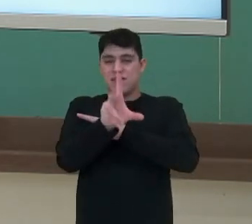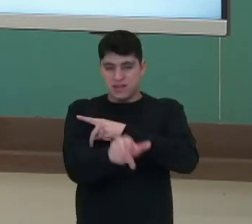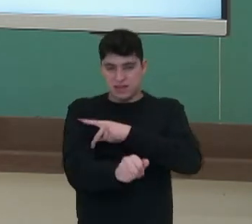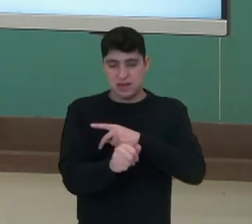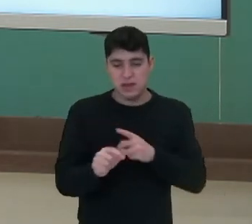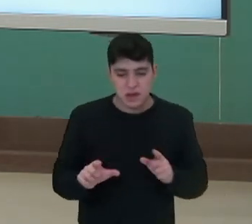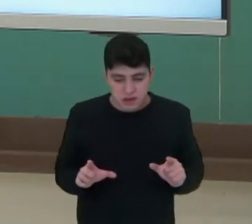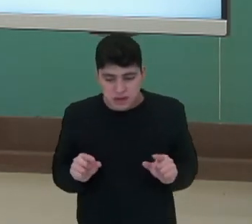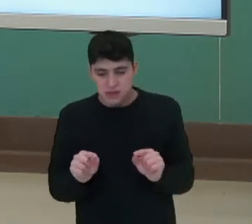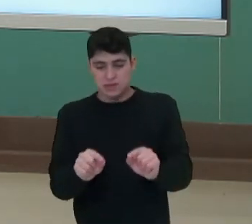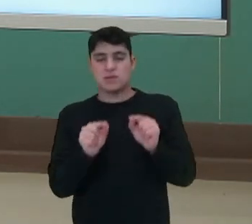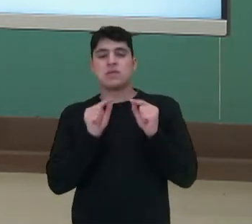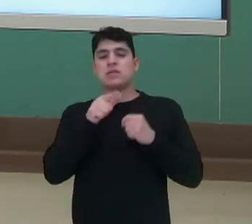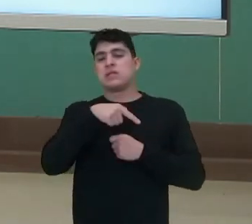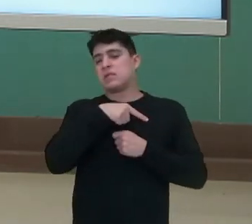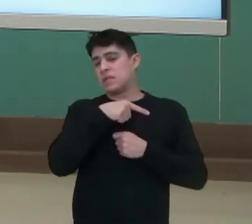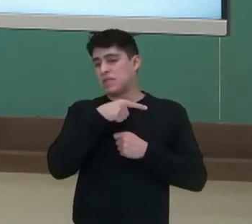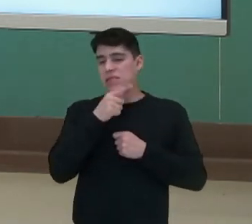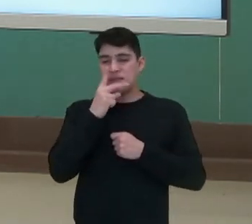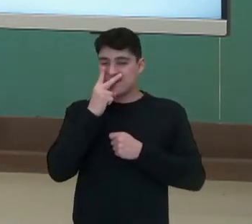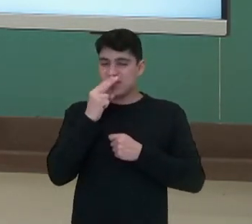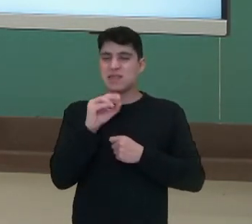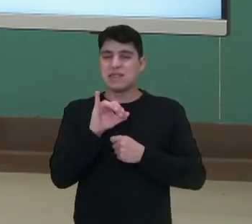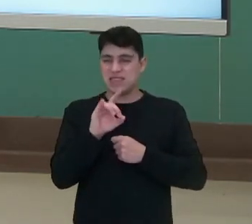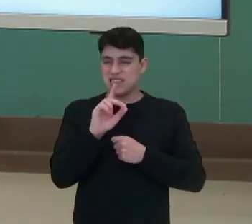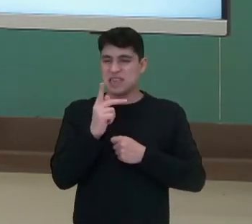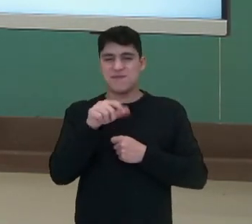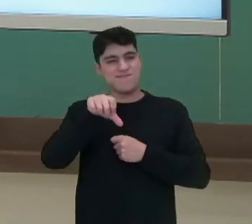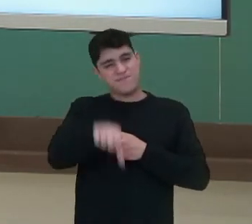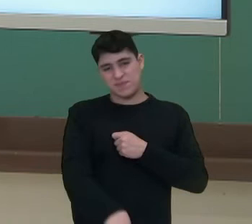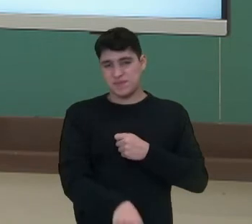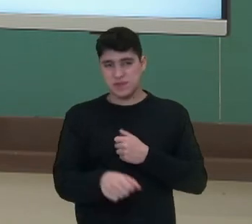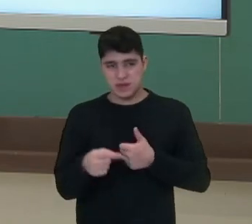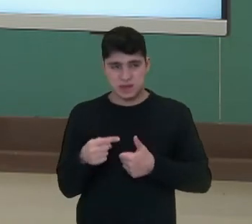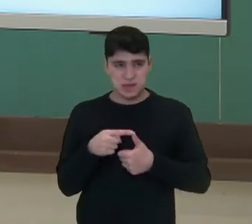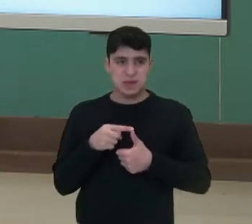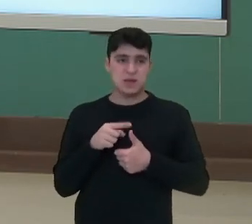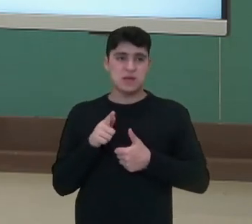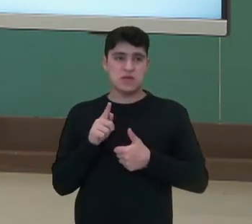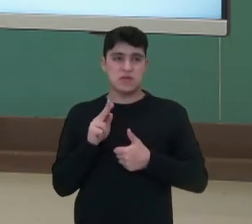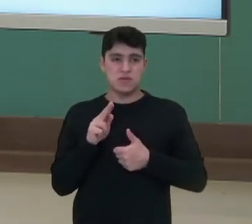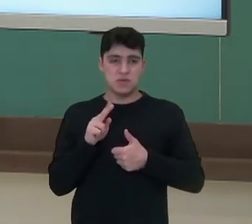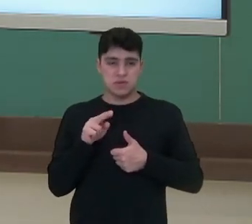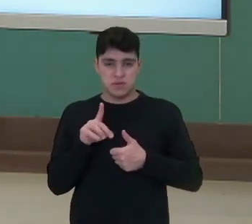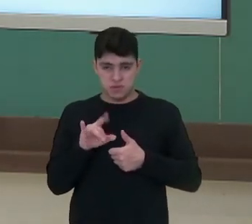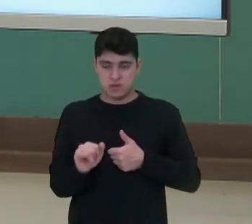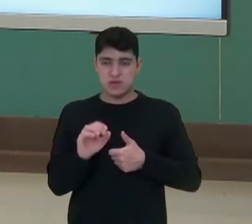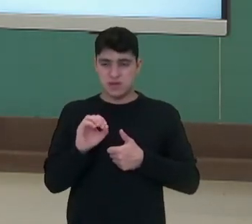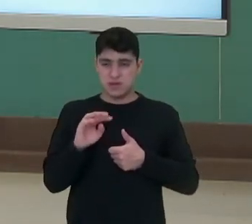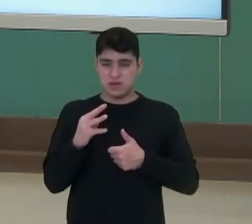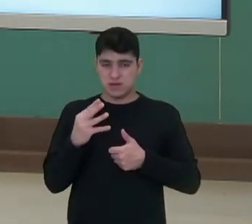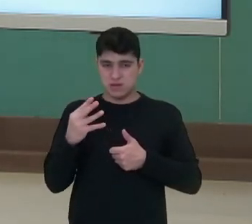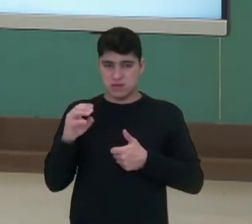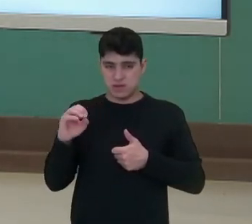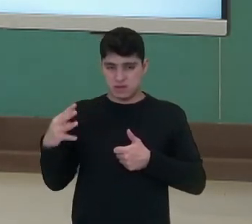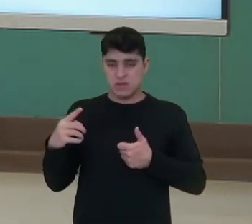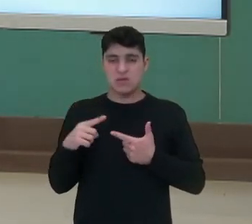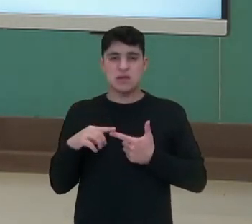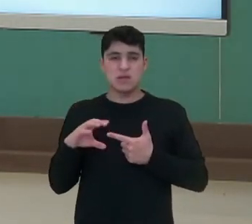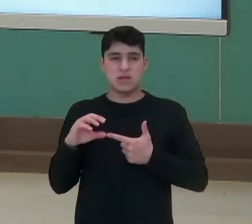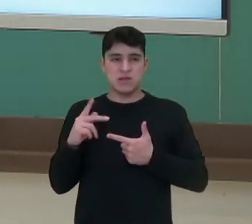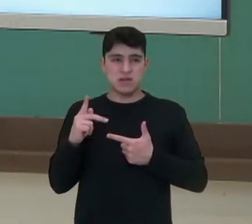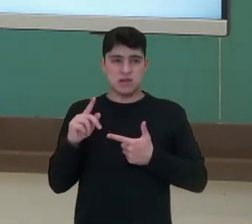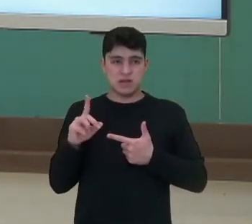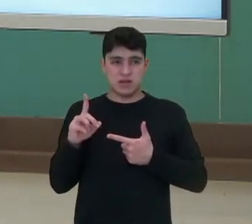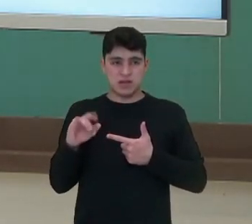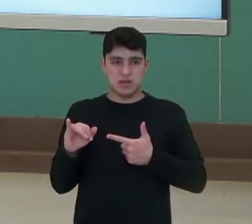um índice de desenvolvimento humano baixo. Então, temos o Burundi com 0,404, temos o Chad